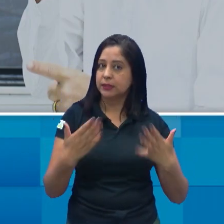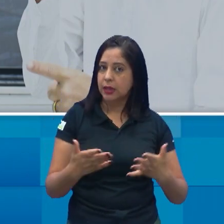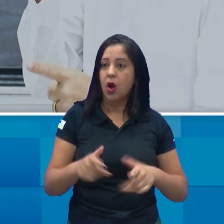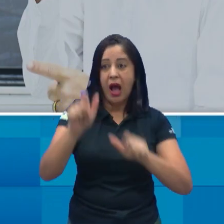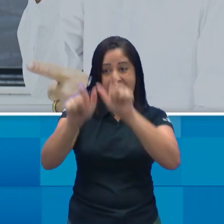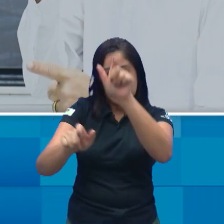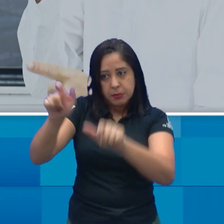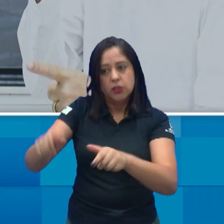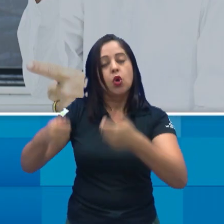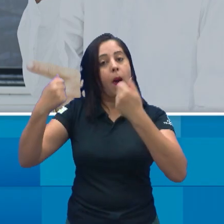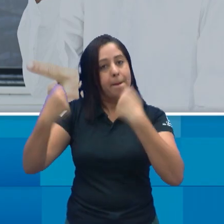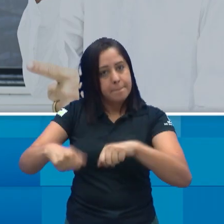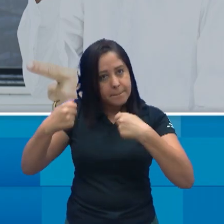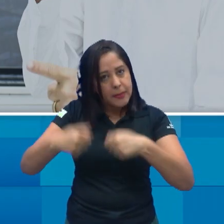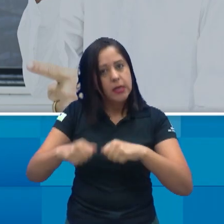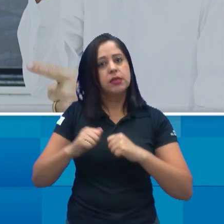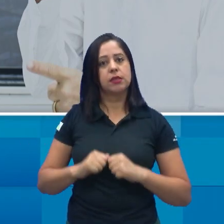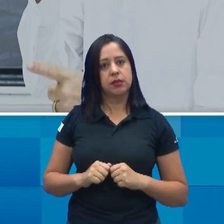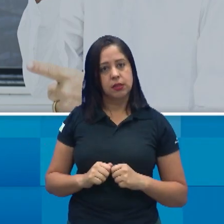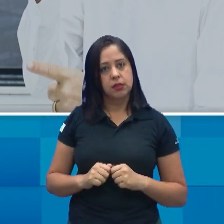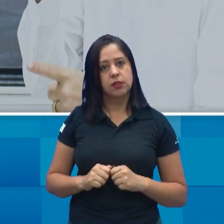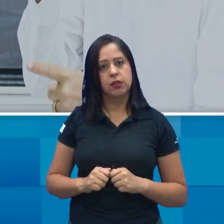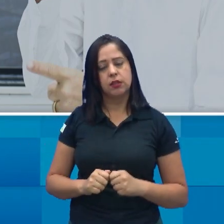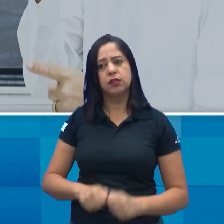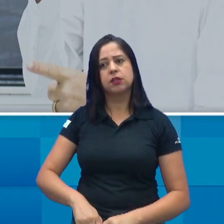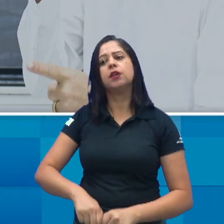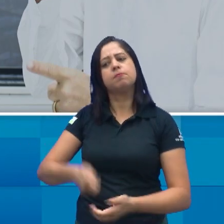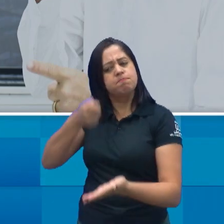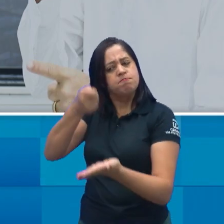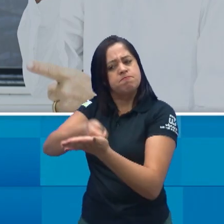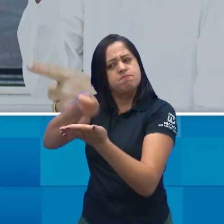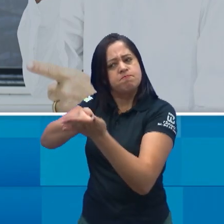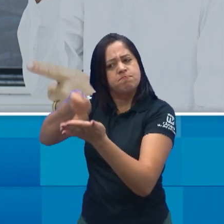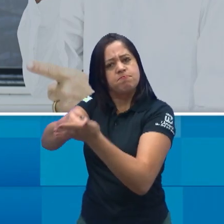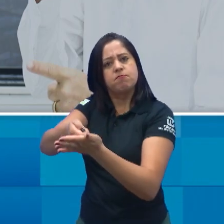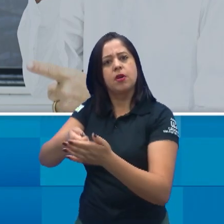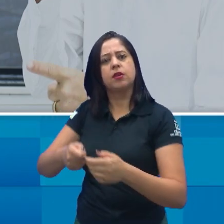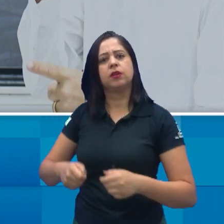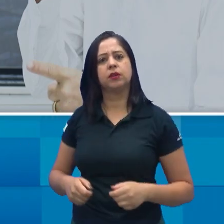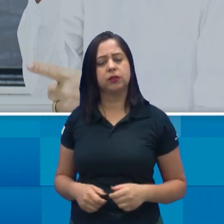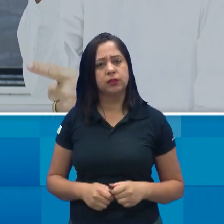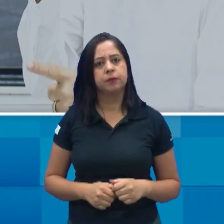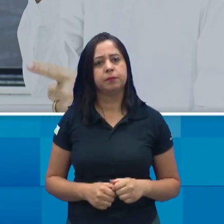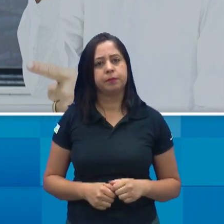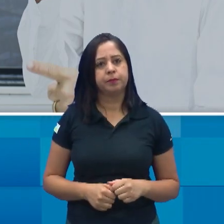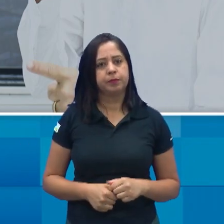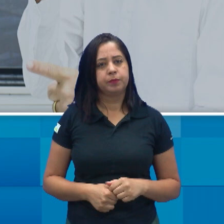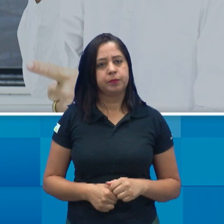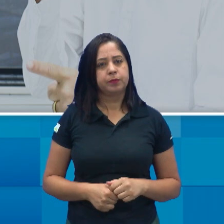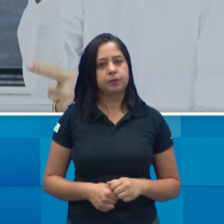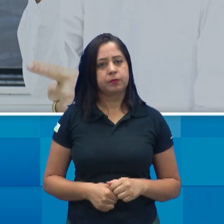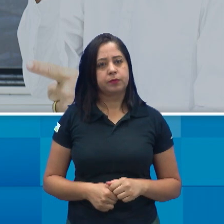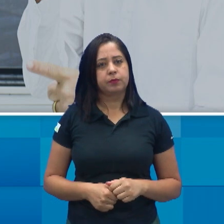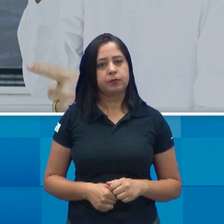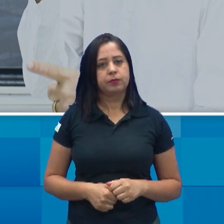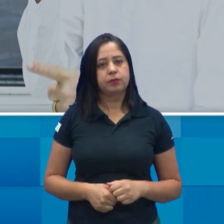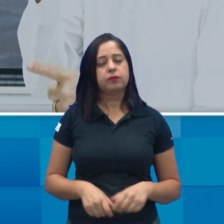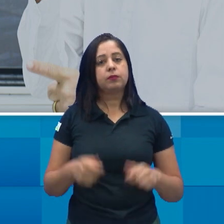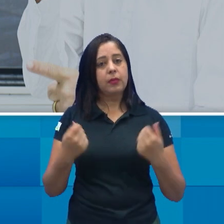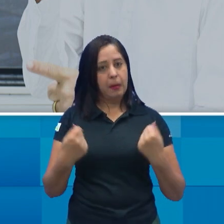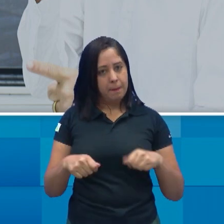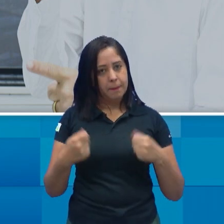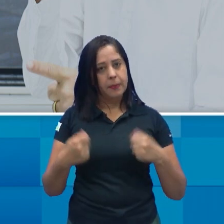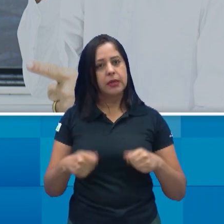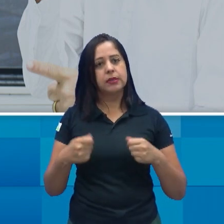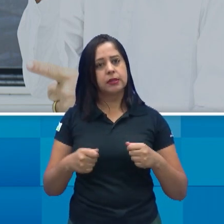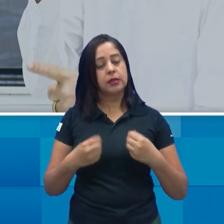precisam de respostas e respostas severas nesse caso. A gente precisa trazer